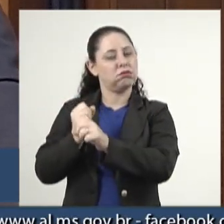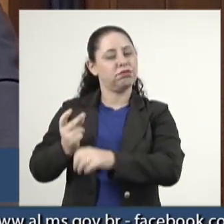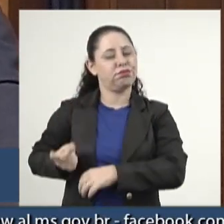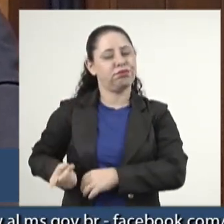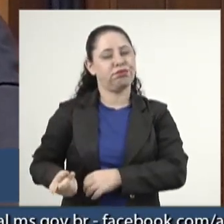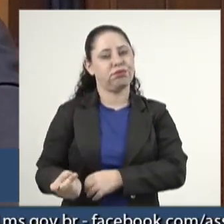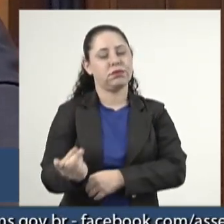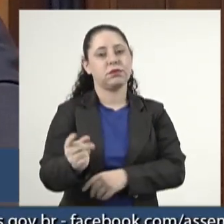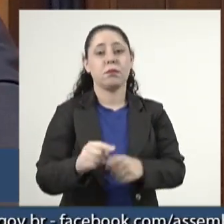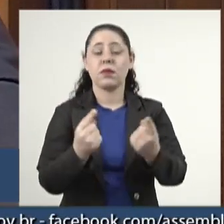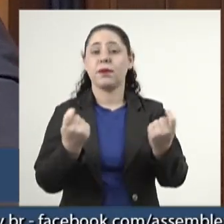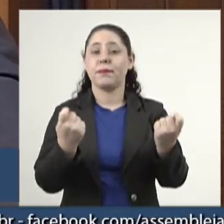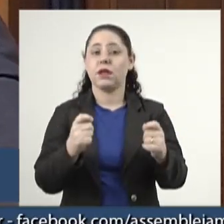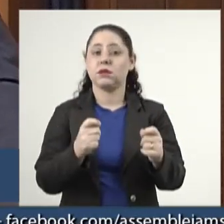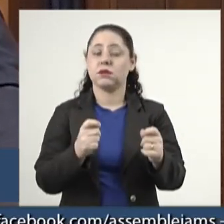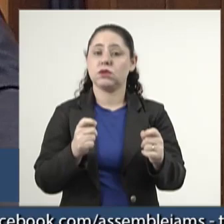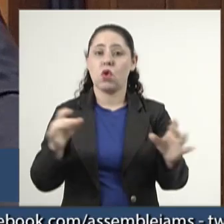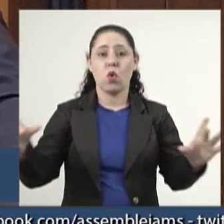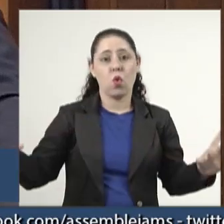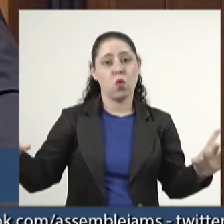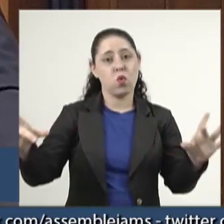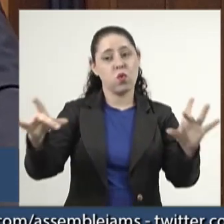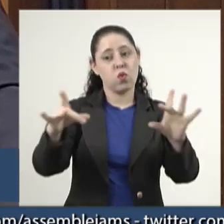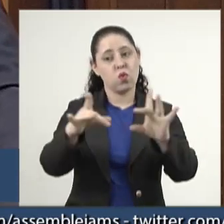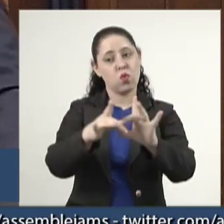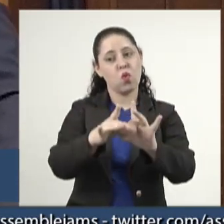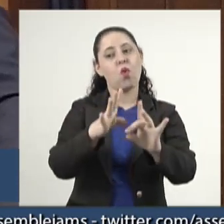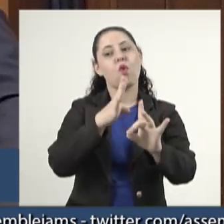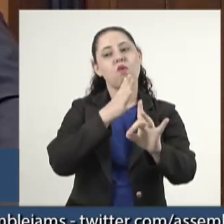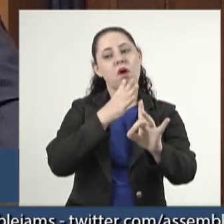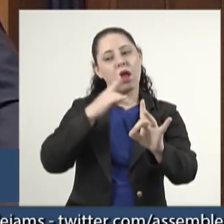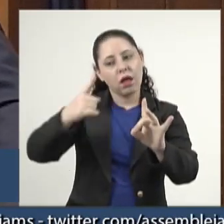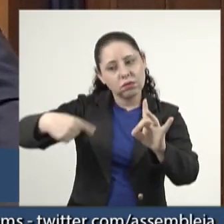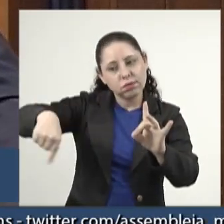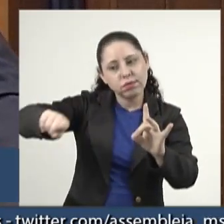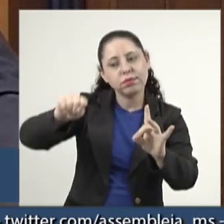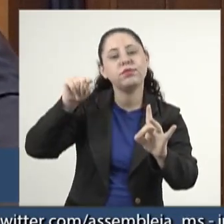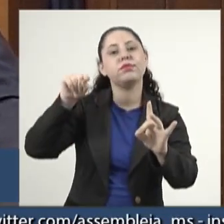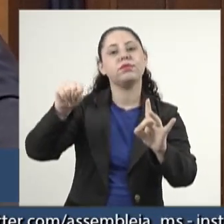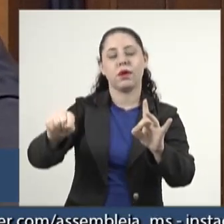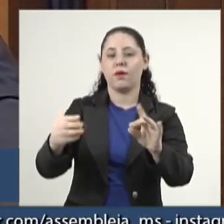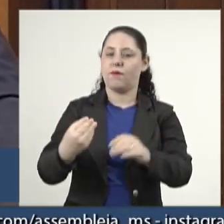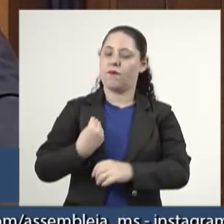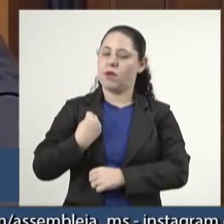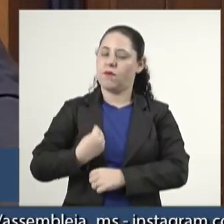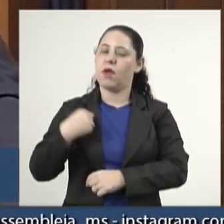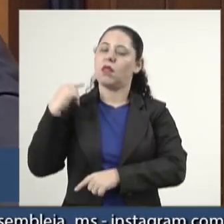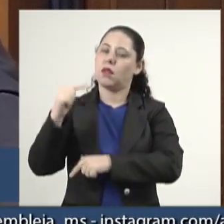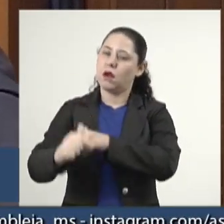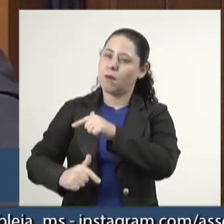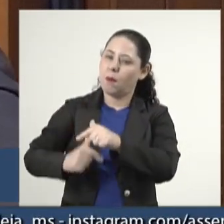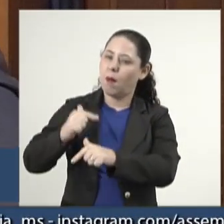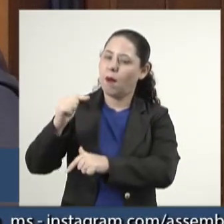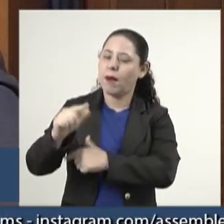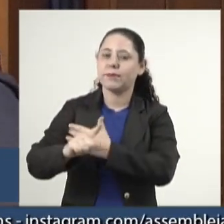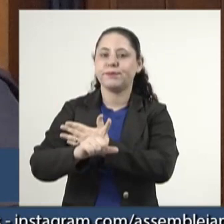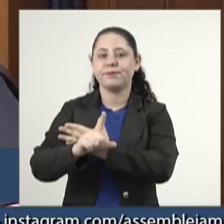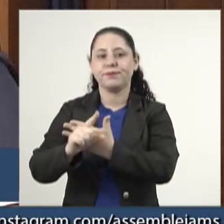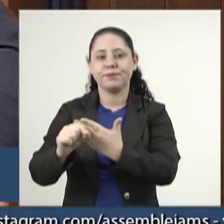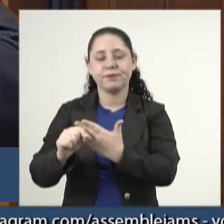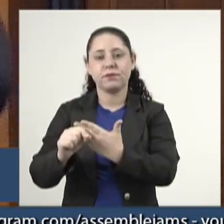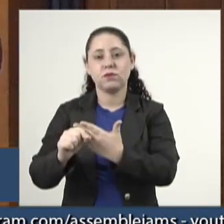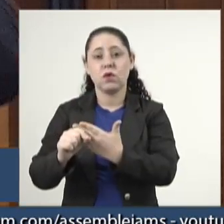né? Mas nós temos que aliar esse conhecimento de quem viveu, trabalhou a vida inteira no